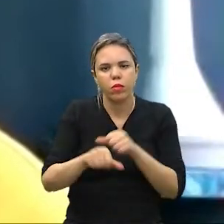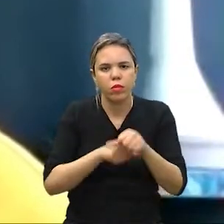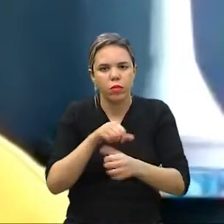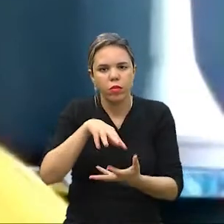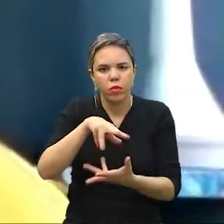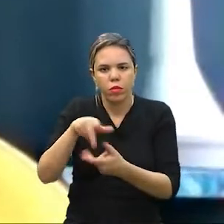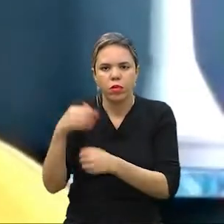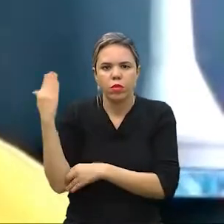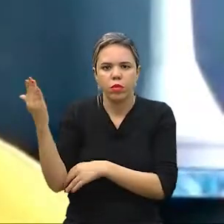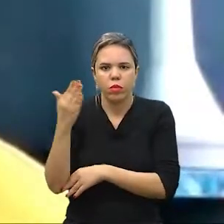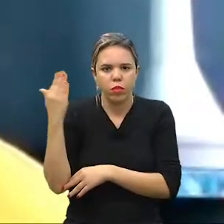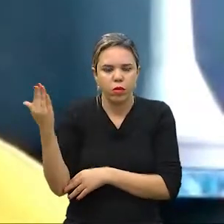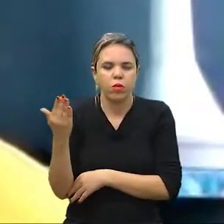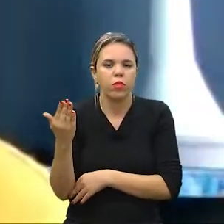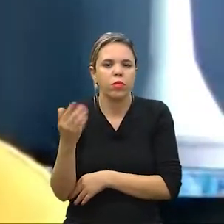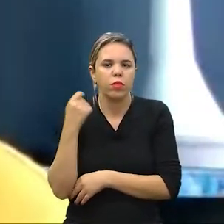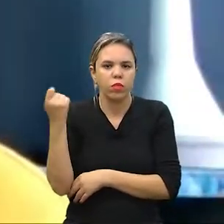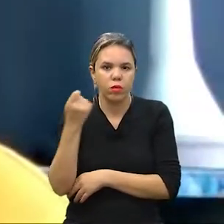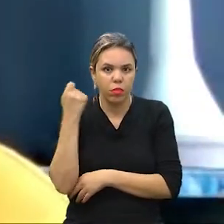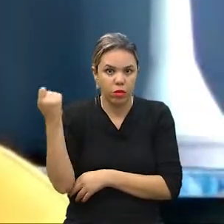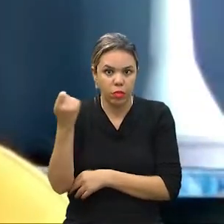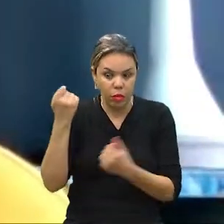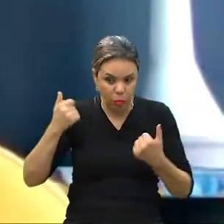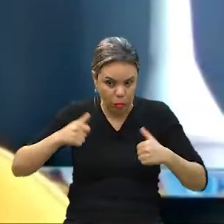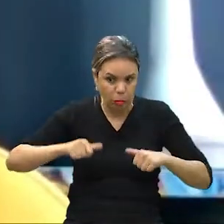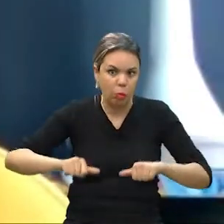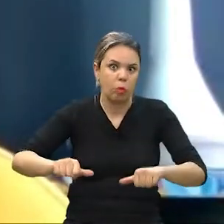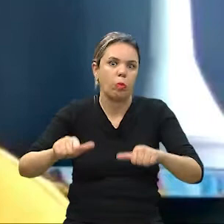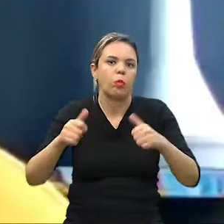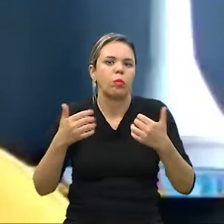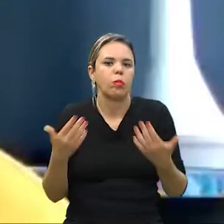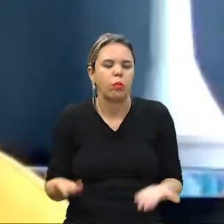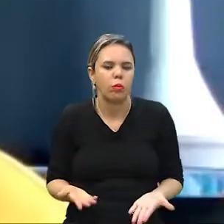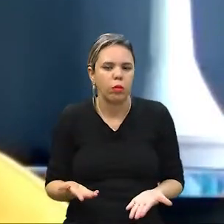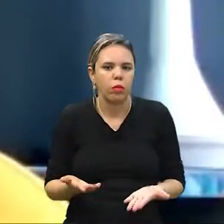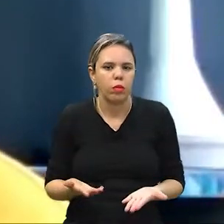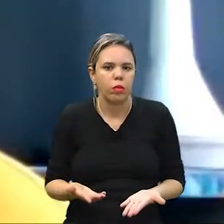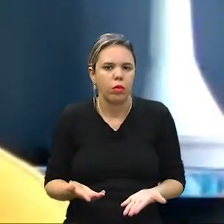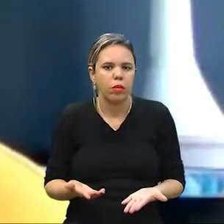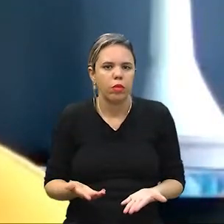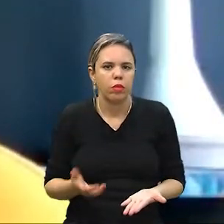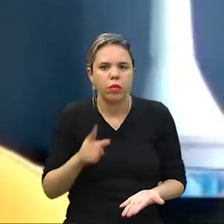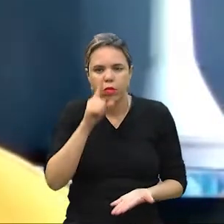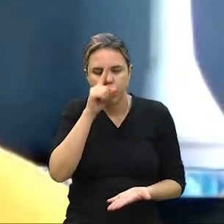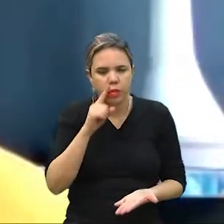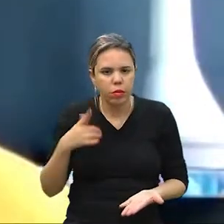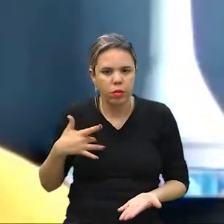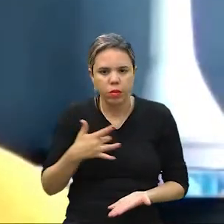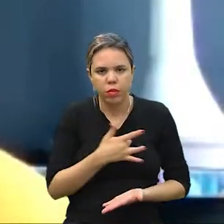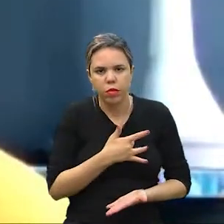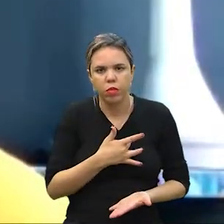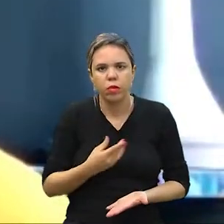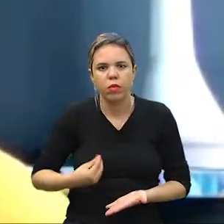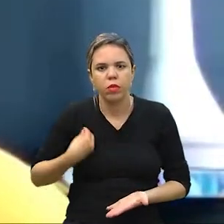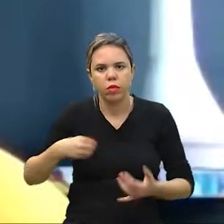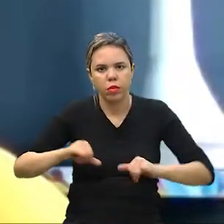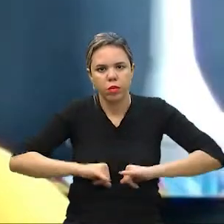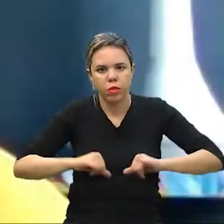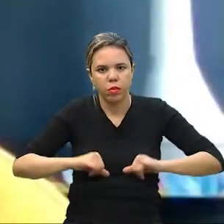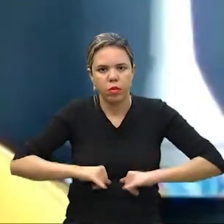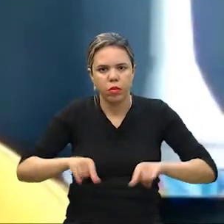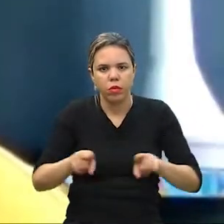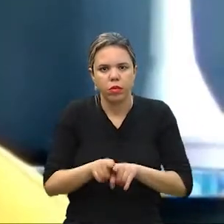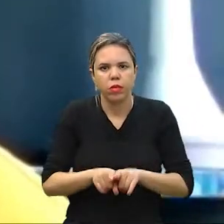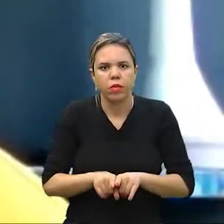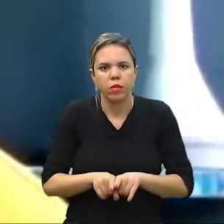global do clima, ela vai se agravar, ela já está se agravando muito, e os riscos sanitários existentes acabam sofrendo com isso